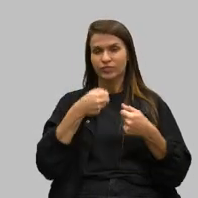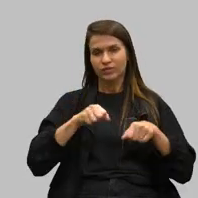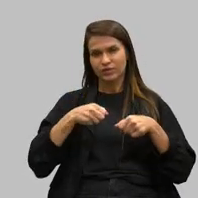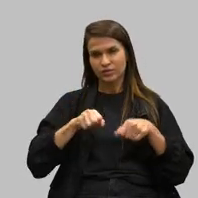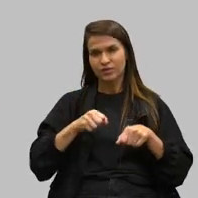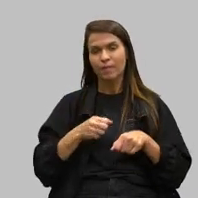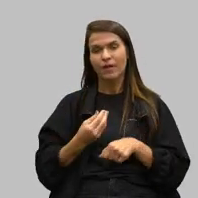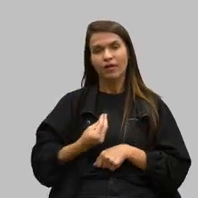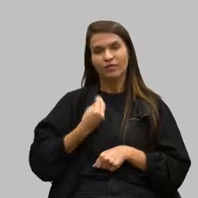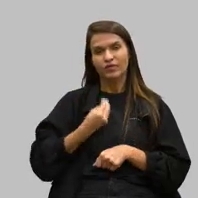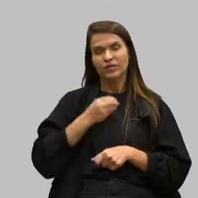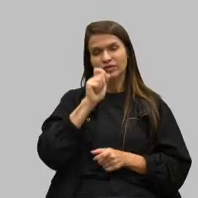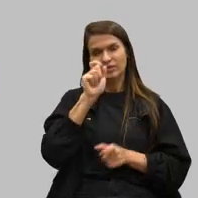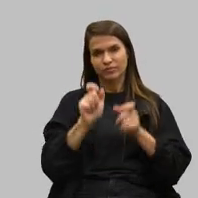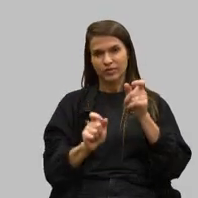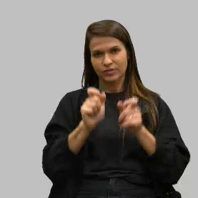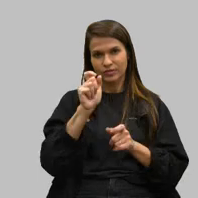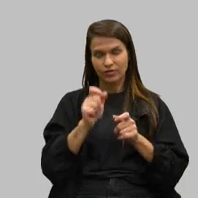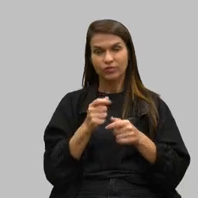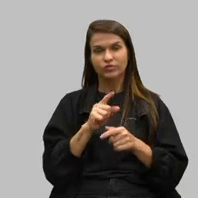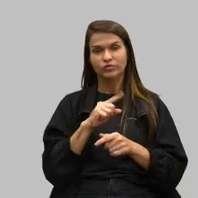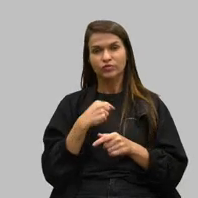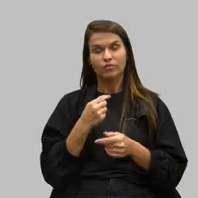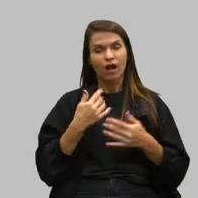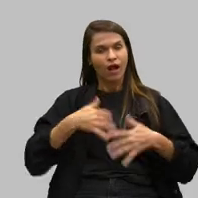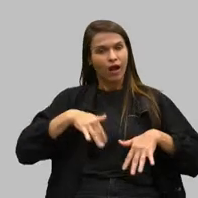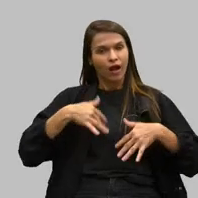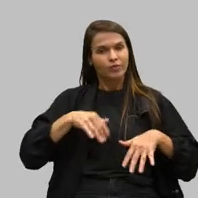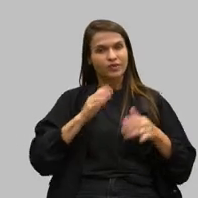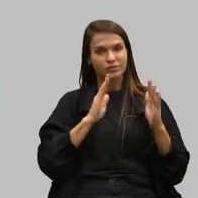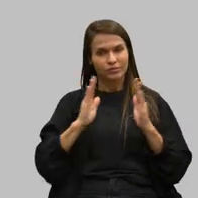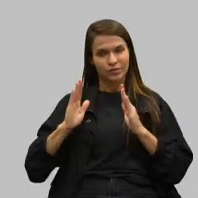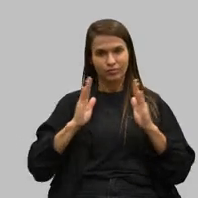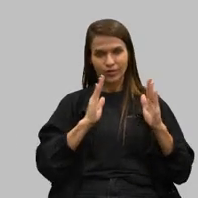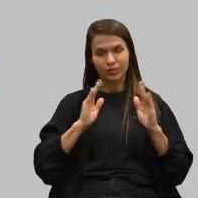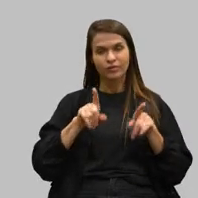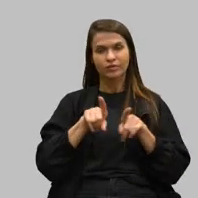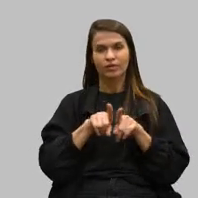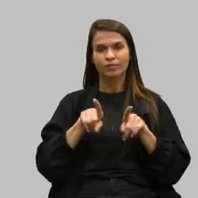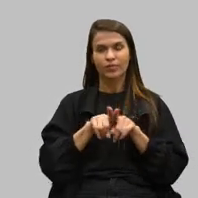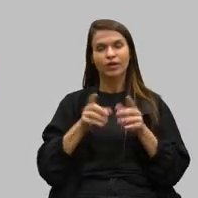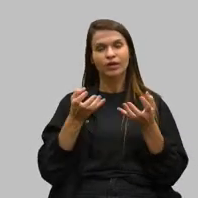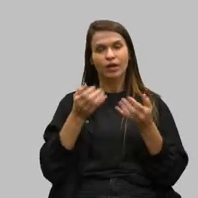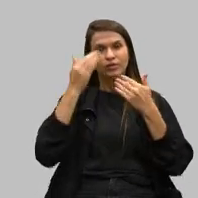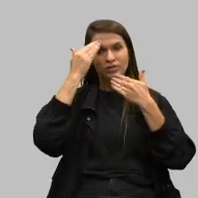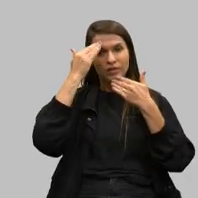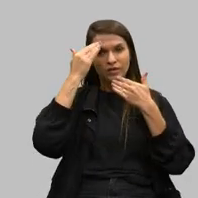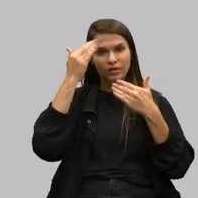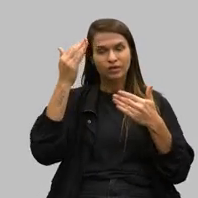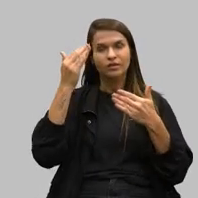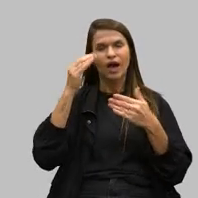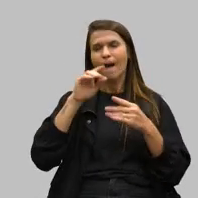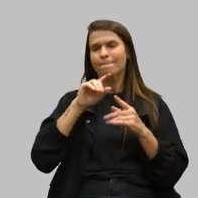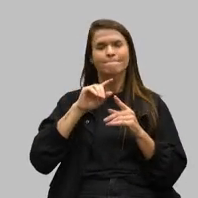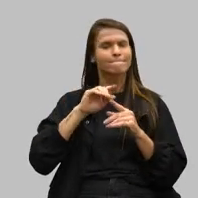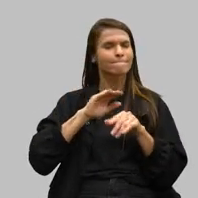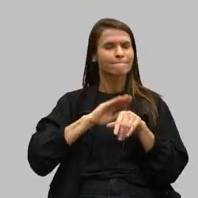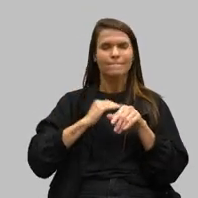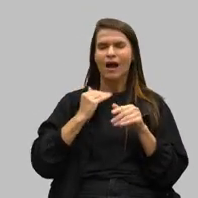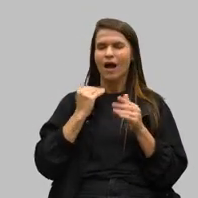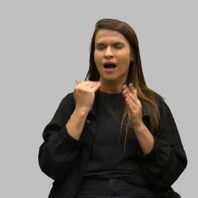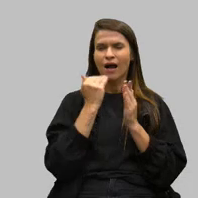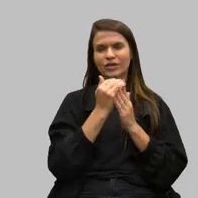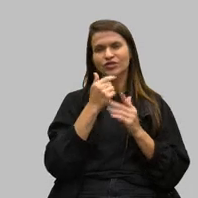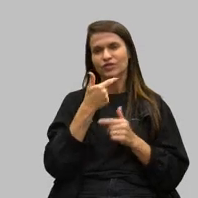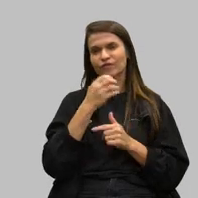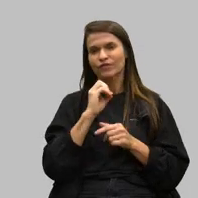a sobrevida dessas pessoas. Então, gente está aí ansioso por esse momento. Também quero aqui te agradecer. Há mais de 20 anos que a nossa região